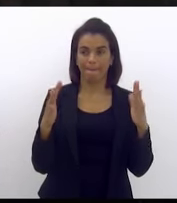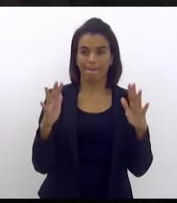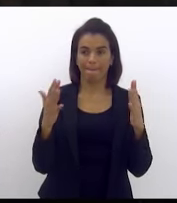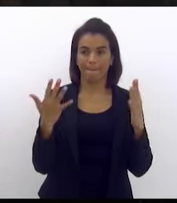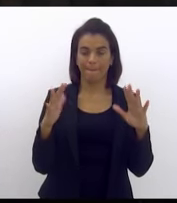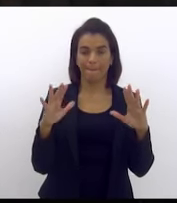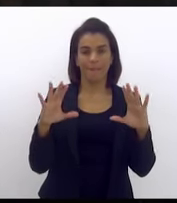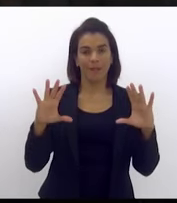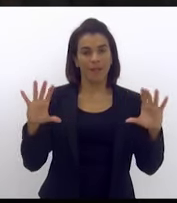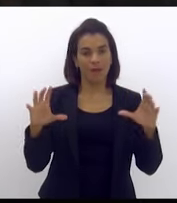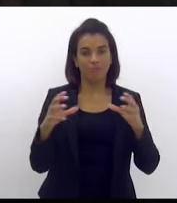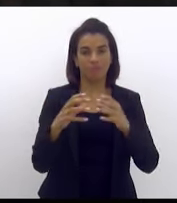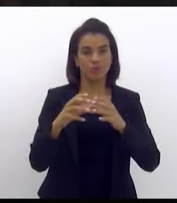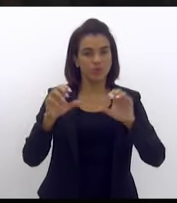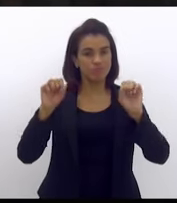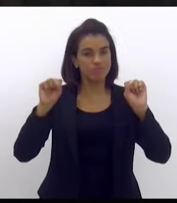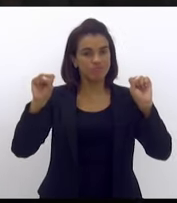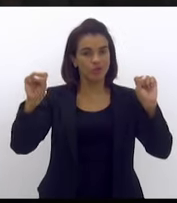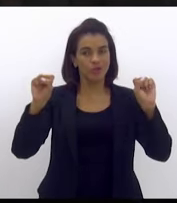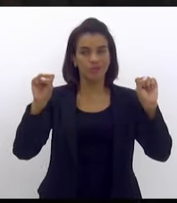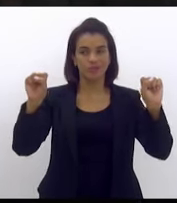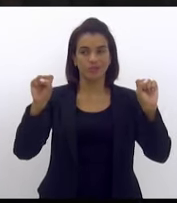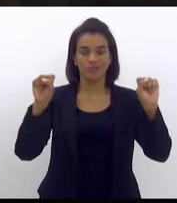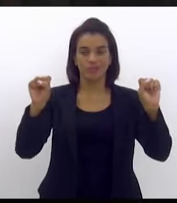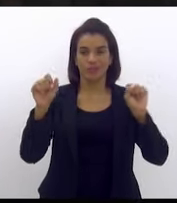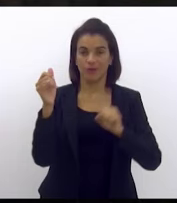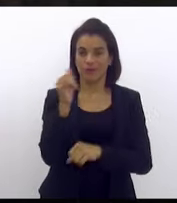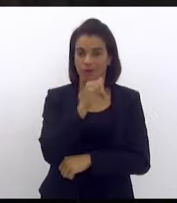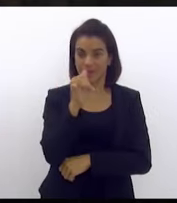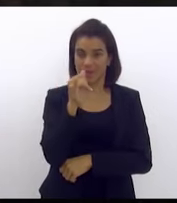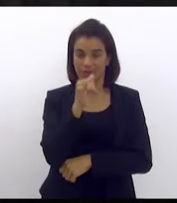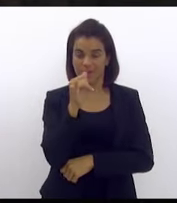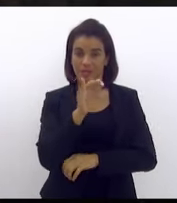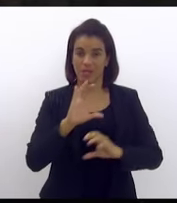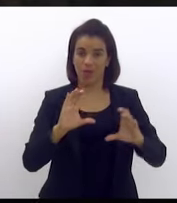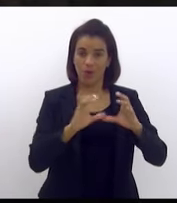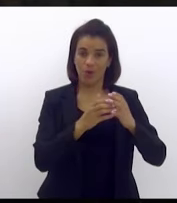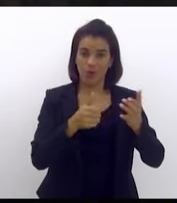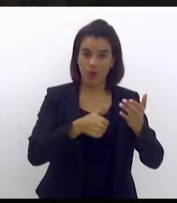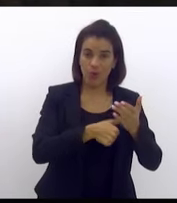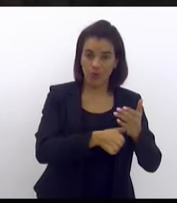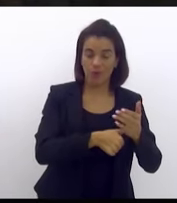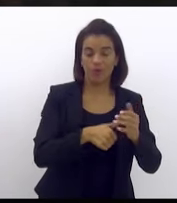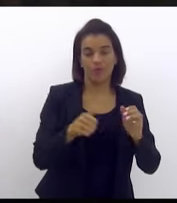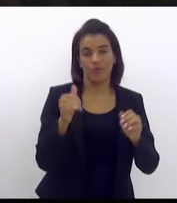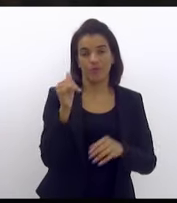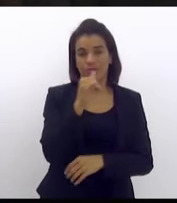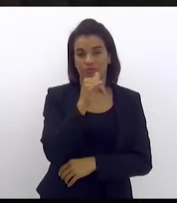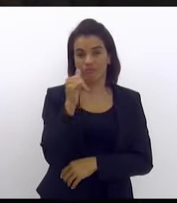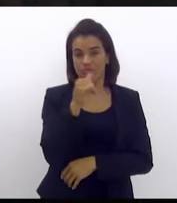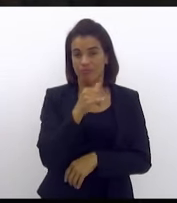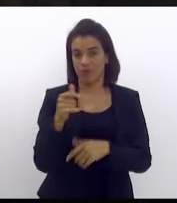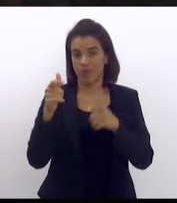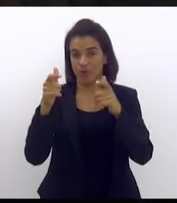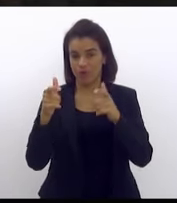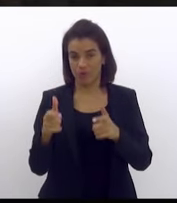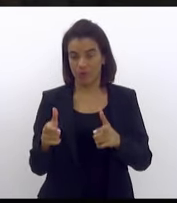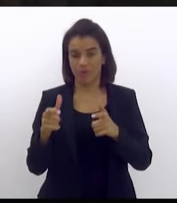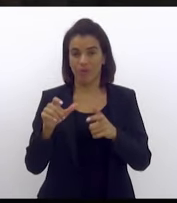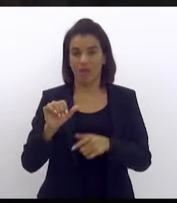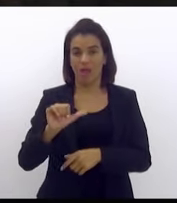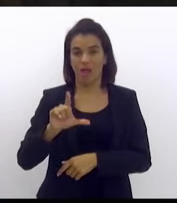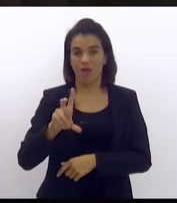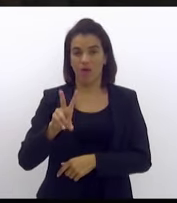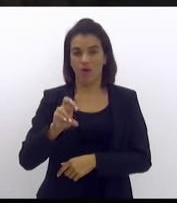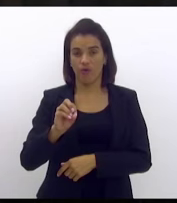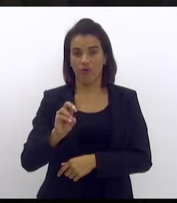a torcida fluminense e o próprio clube fluminense, ali na Álvaro